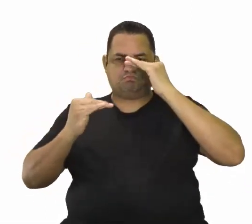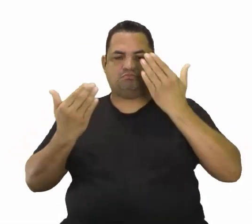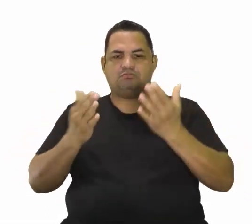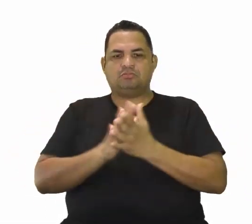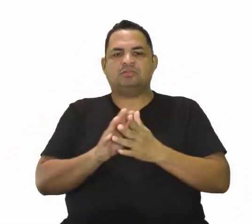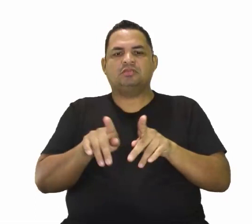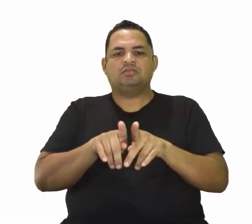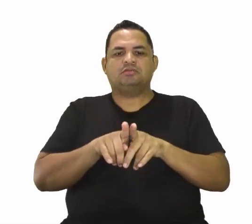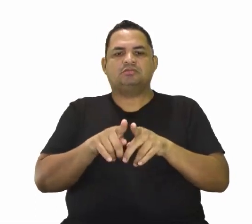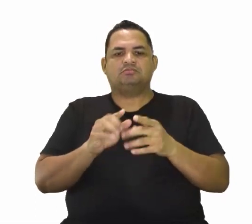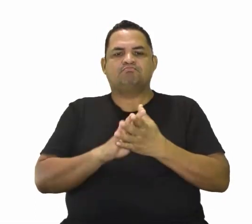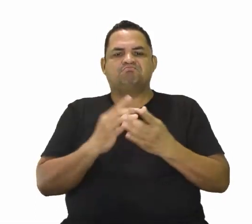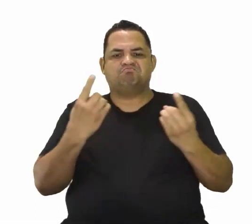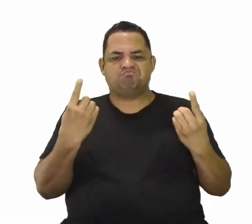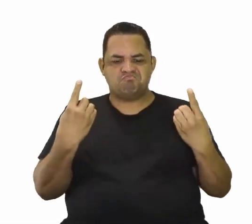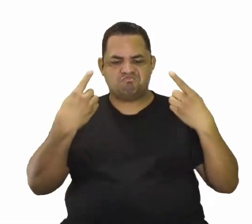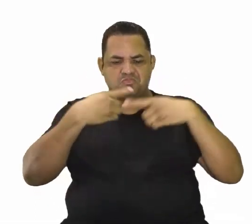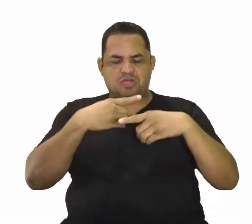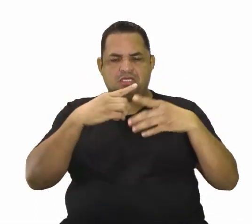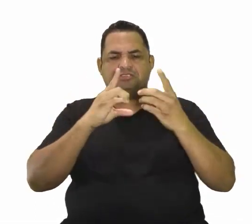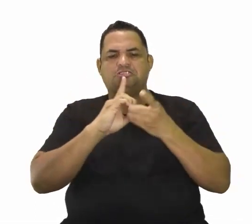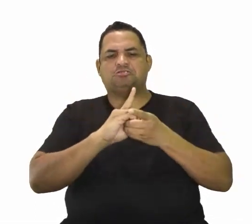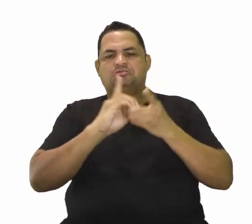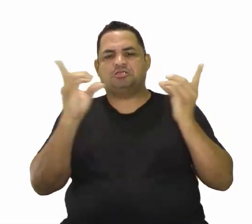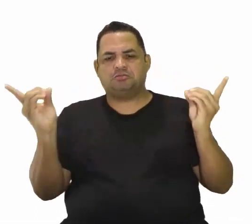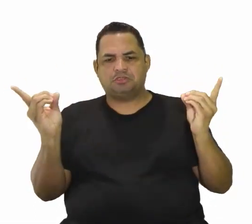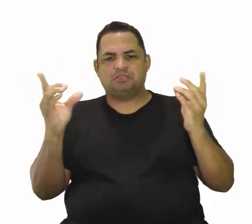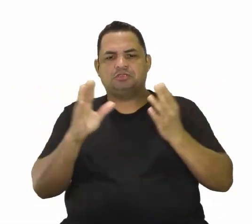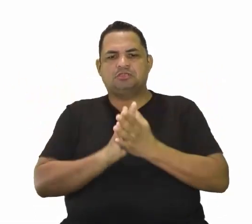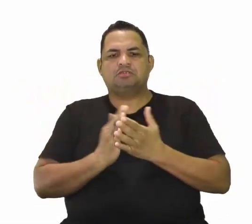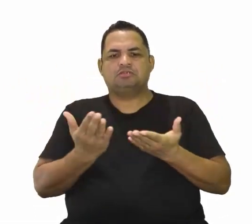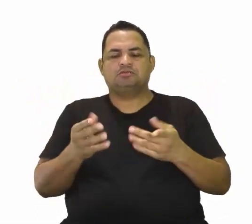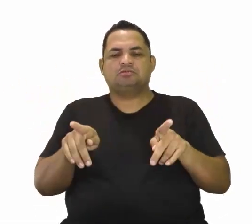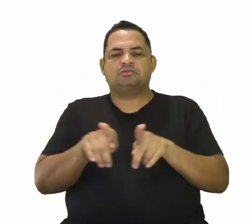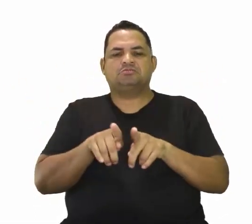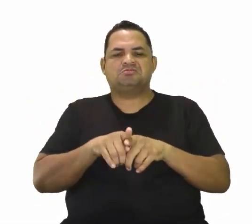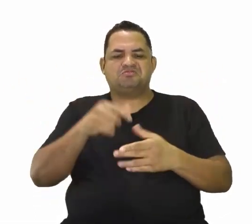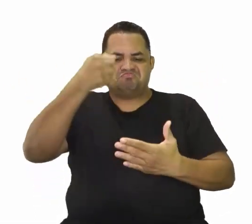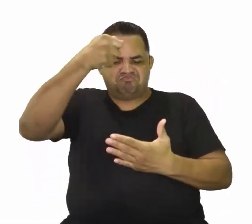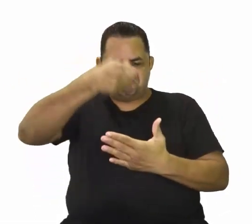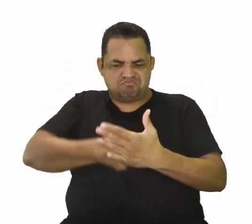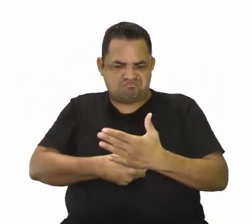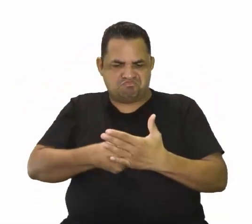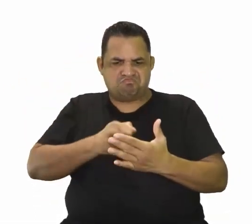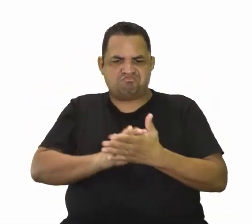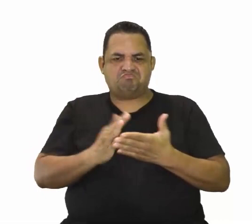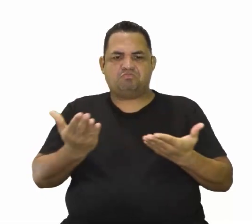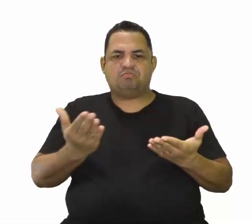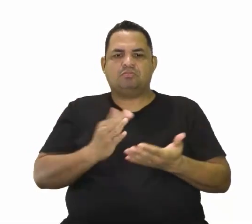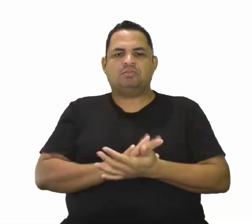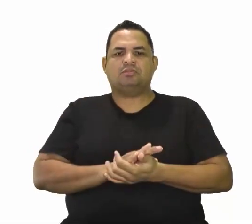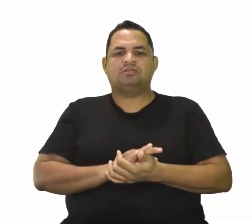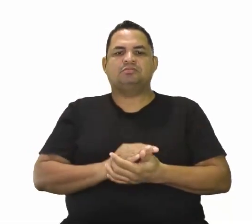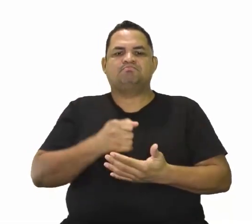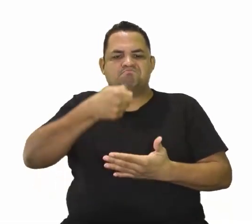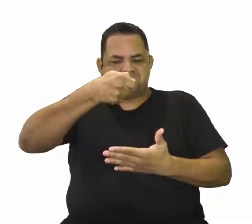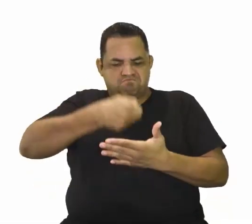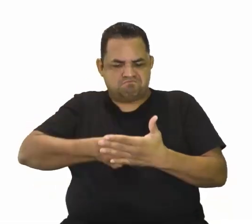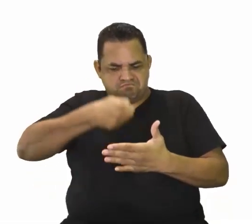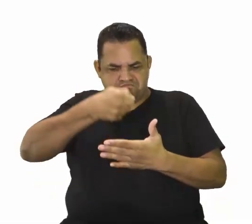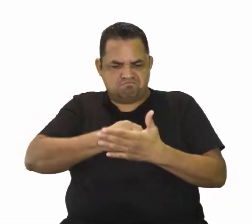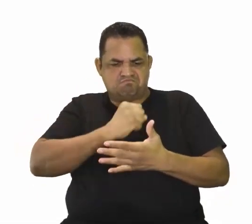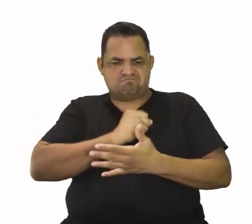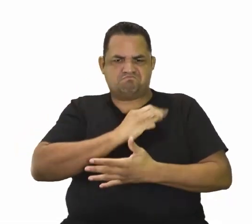como também o antidemocrático e passa também a ser autoritário. O autoritarismo